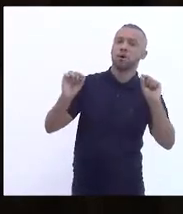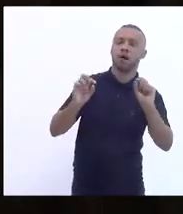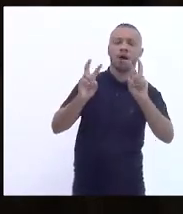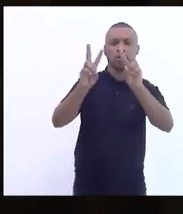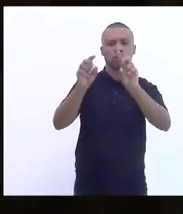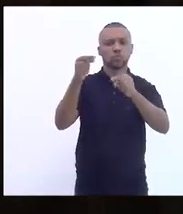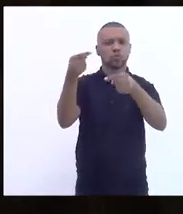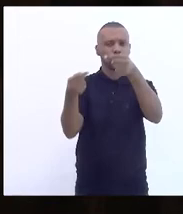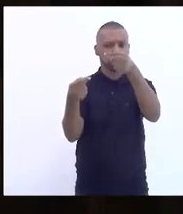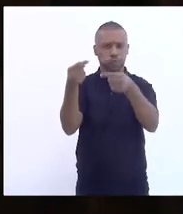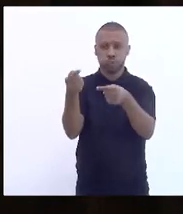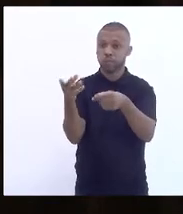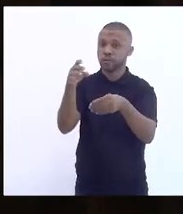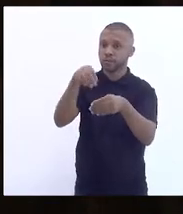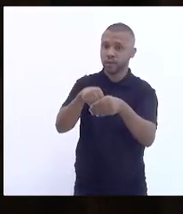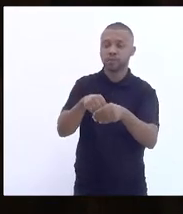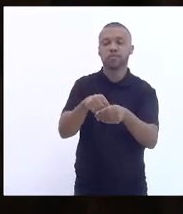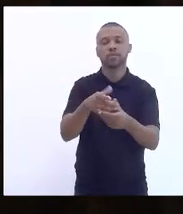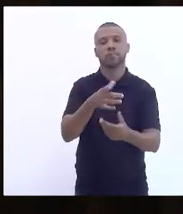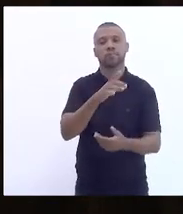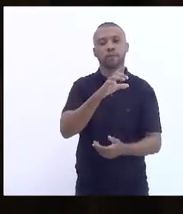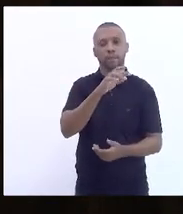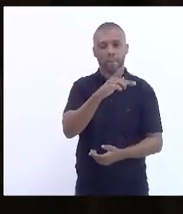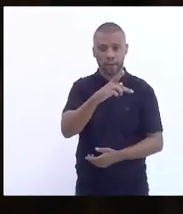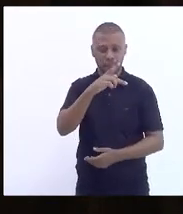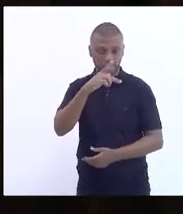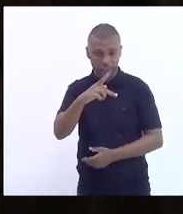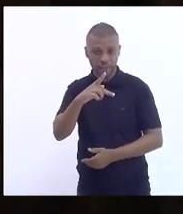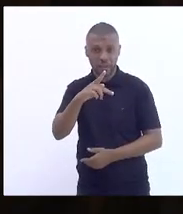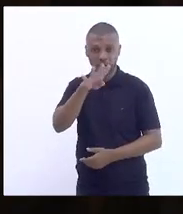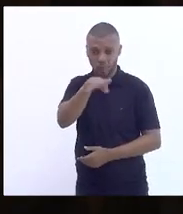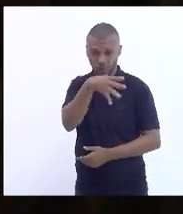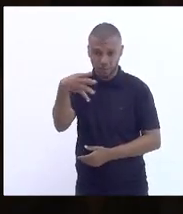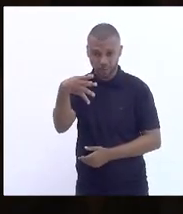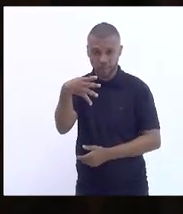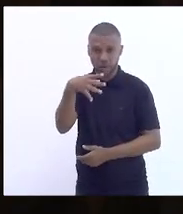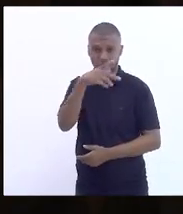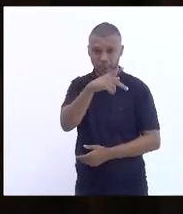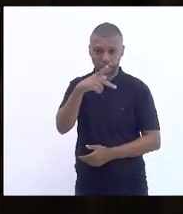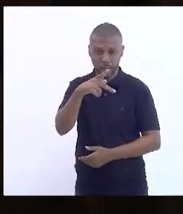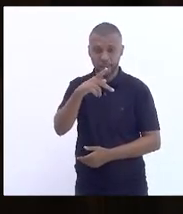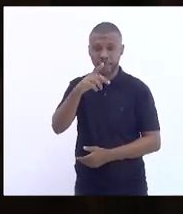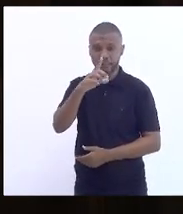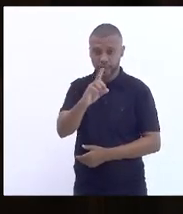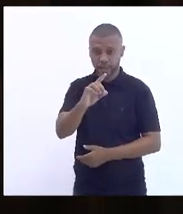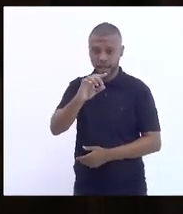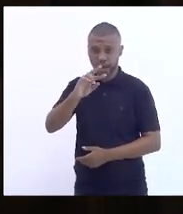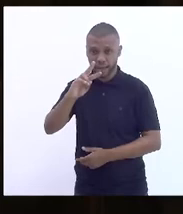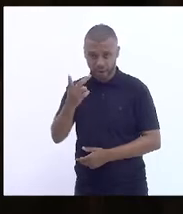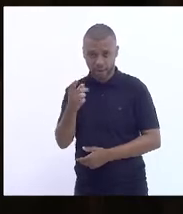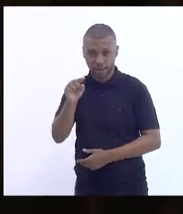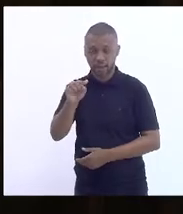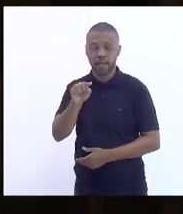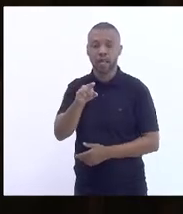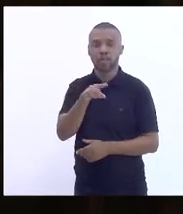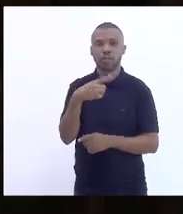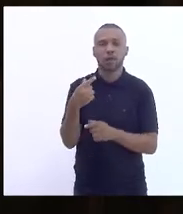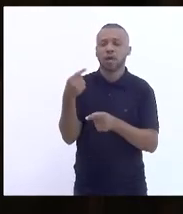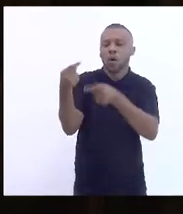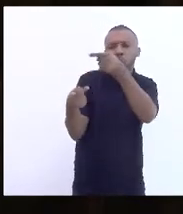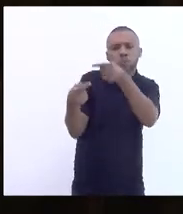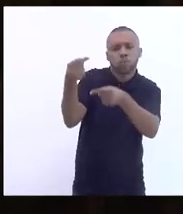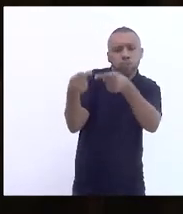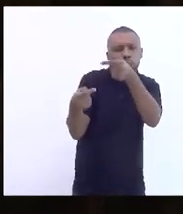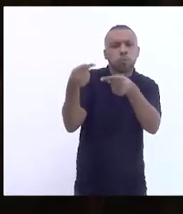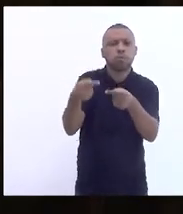presente hoje pelo Pereira gás é algo que nós temos debruçado muito em favor das articulações que são feitas né com